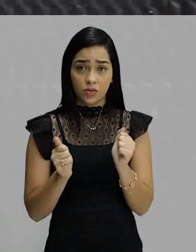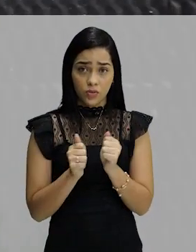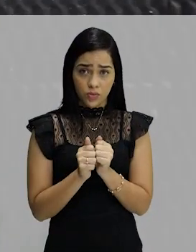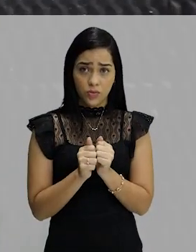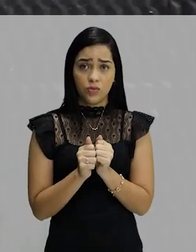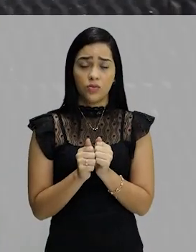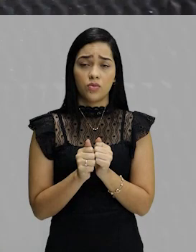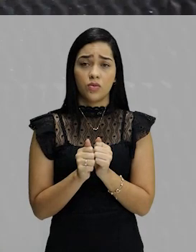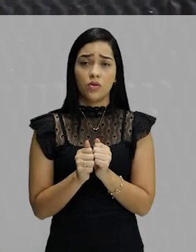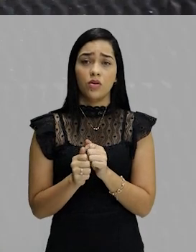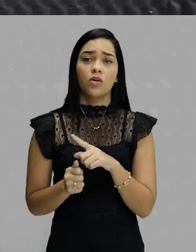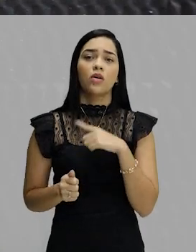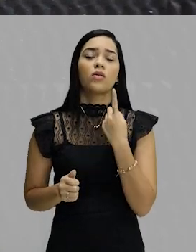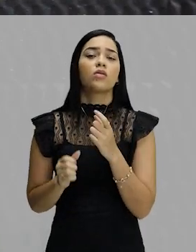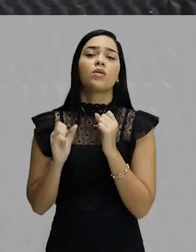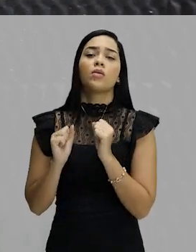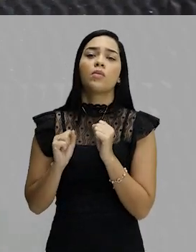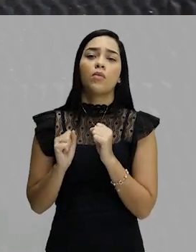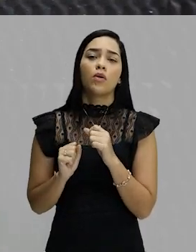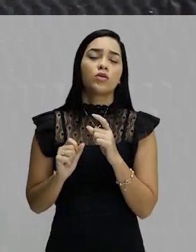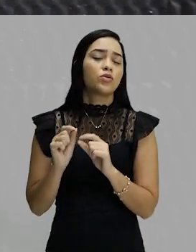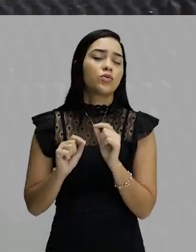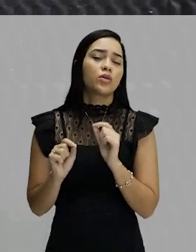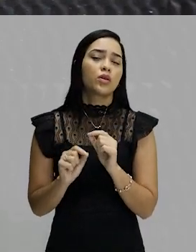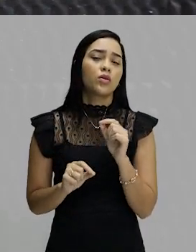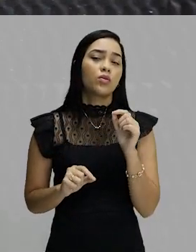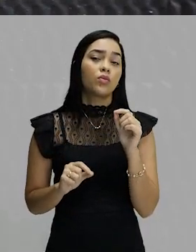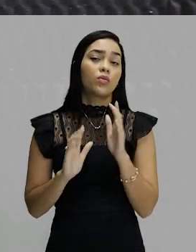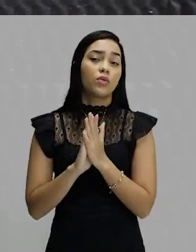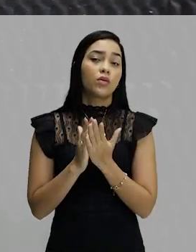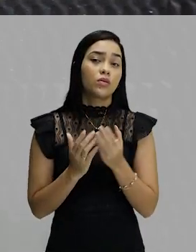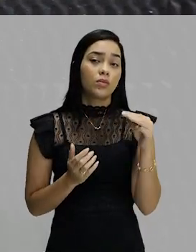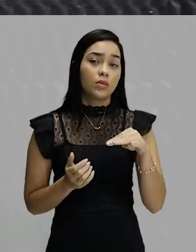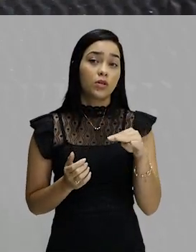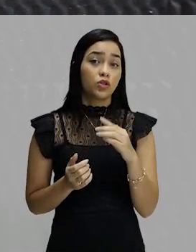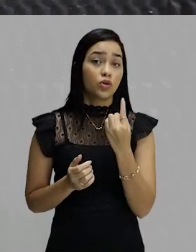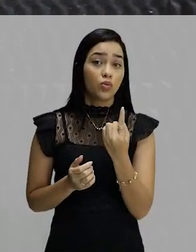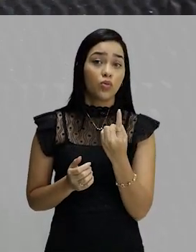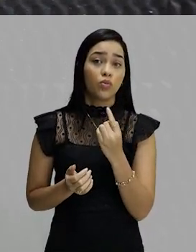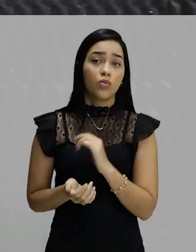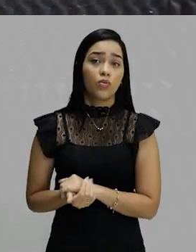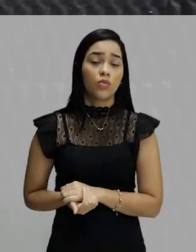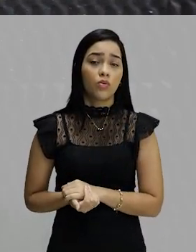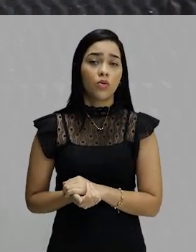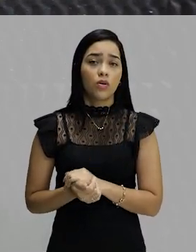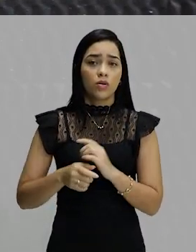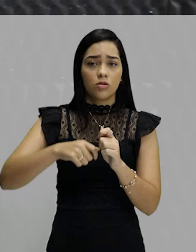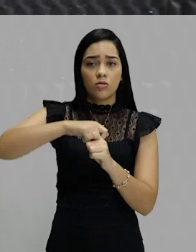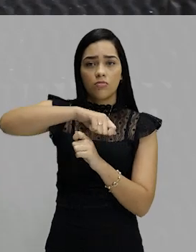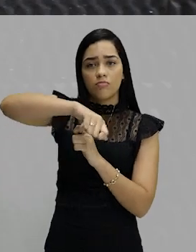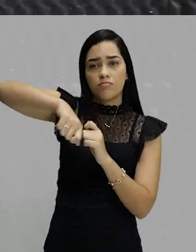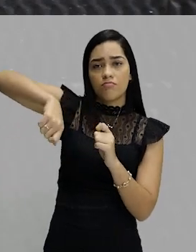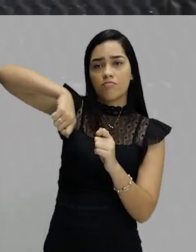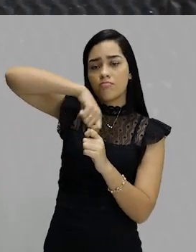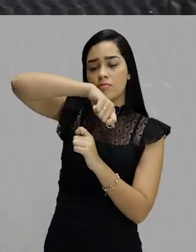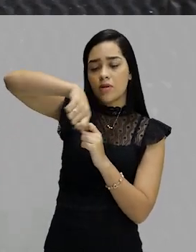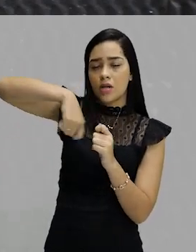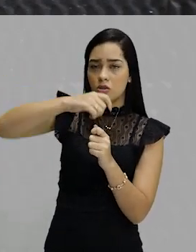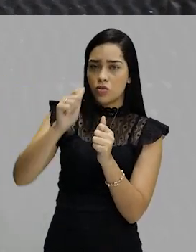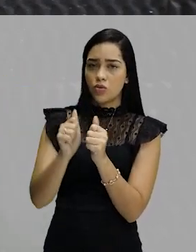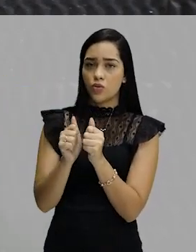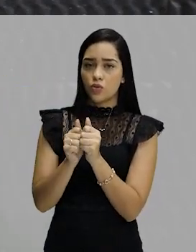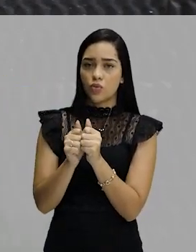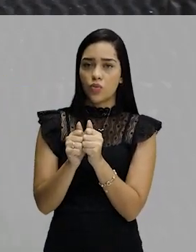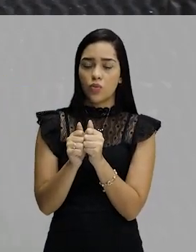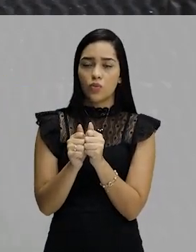juntos, a gente pode considerar um livro de matemática como sendo um só. Vamos supor que a gente amarre os livros aqui de matemática, forma